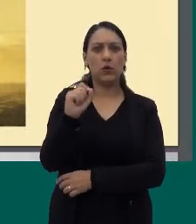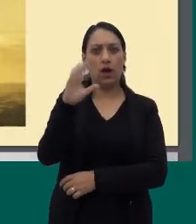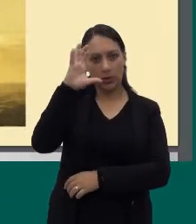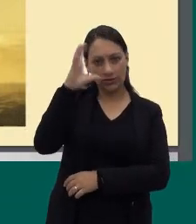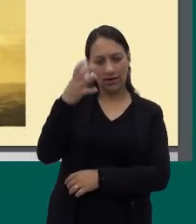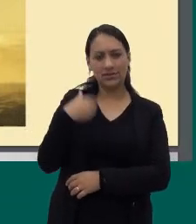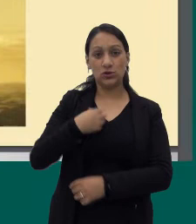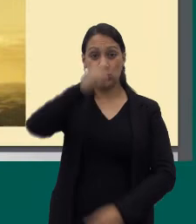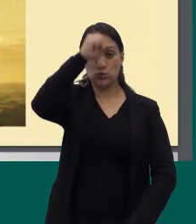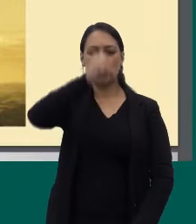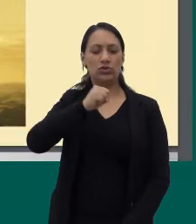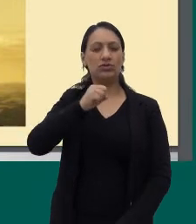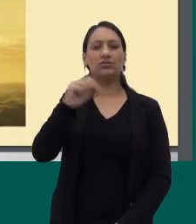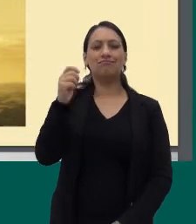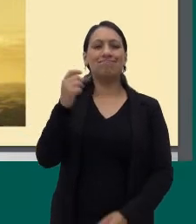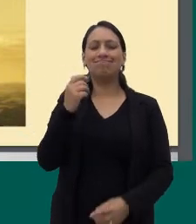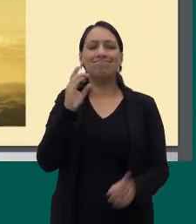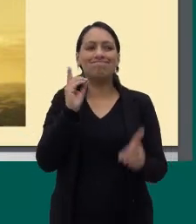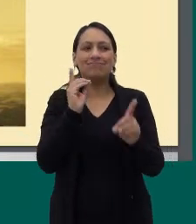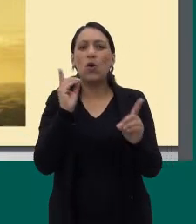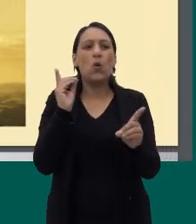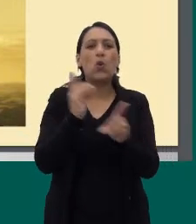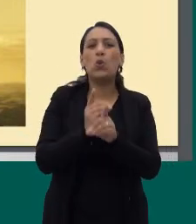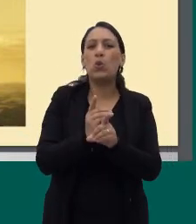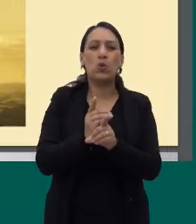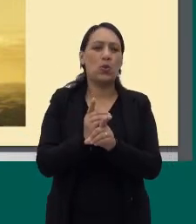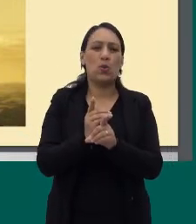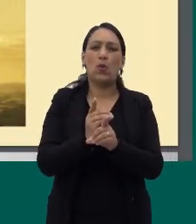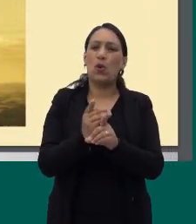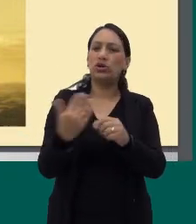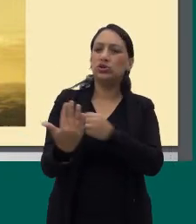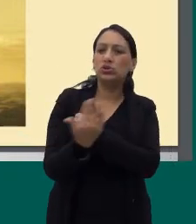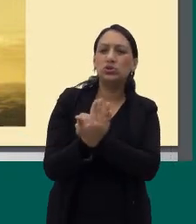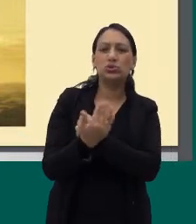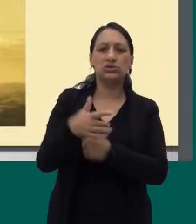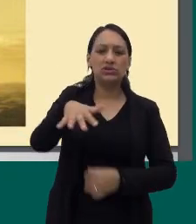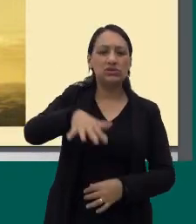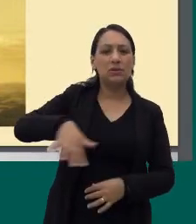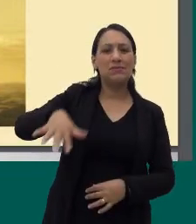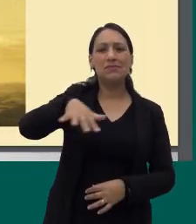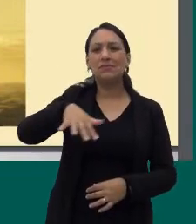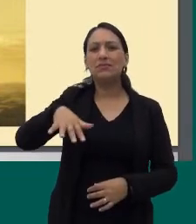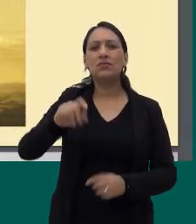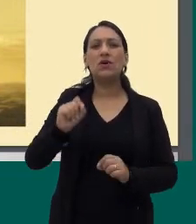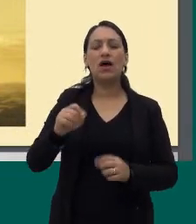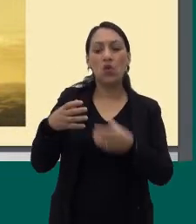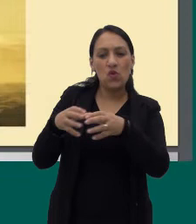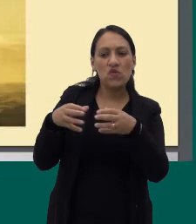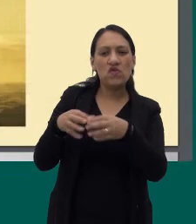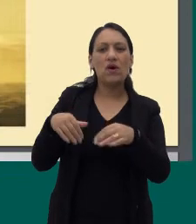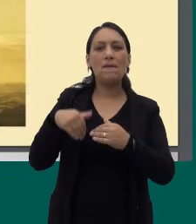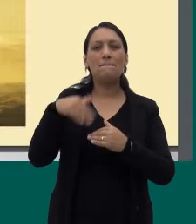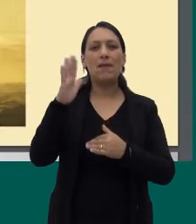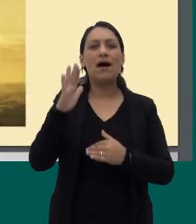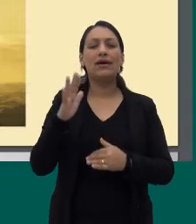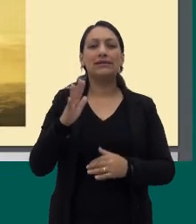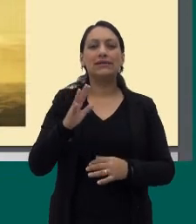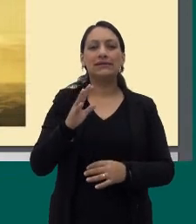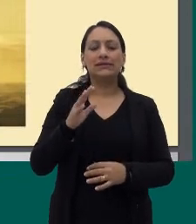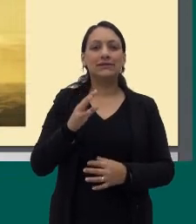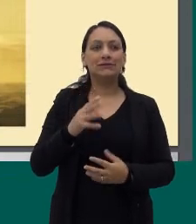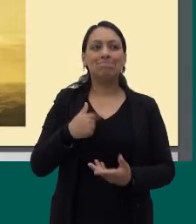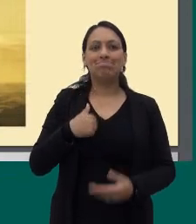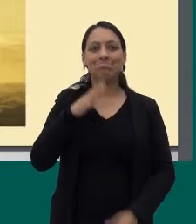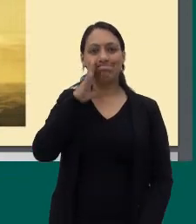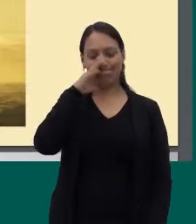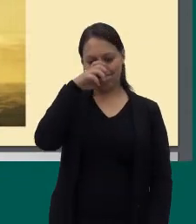não encontrou ajuda no meio, né? Ela ainda fica mais resistente em acreditar que um encontro com o